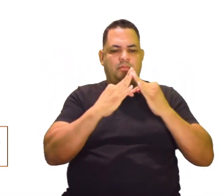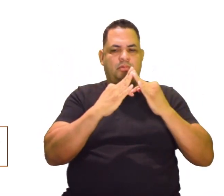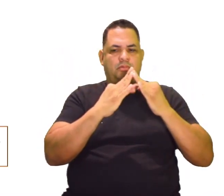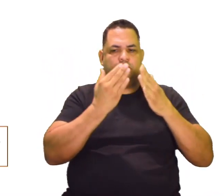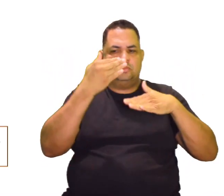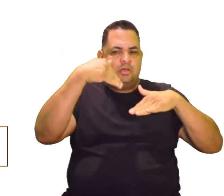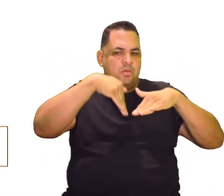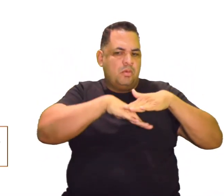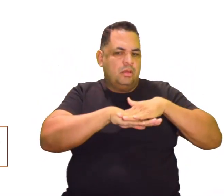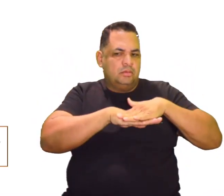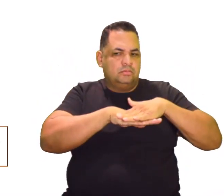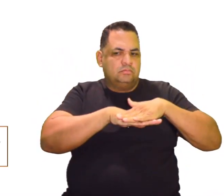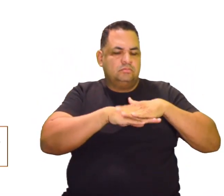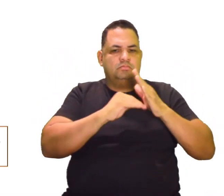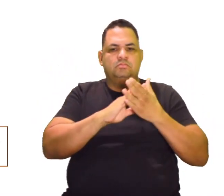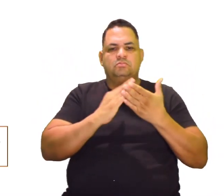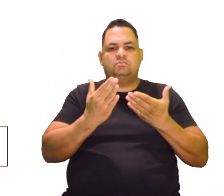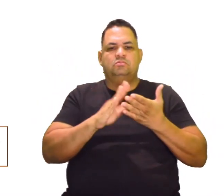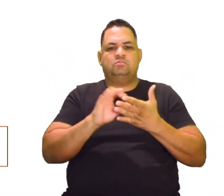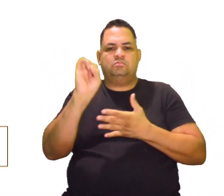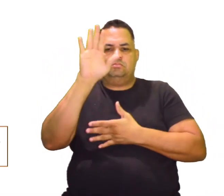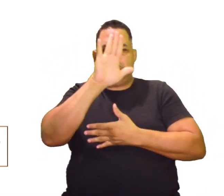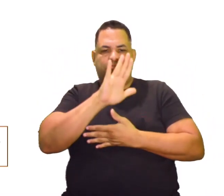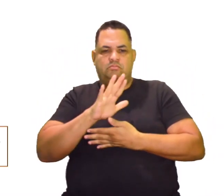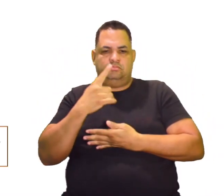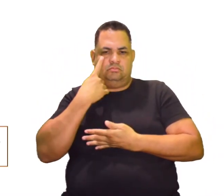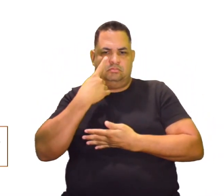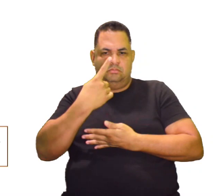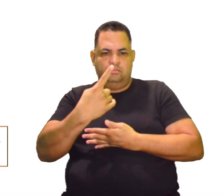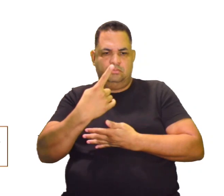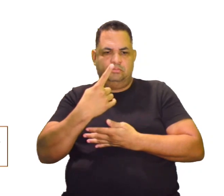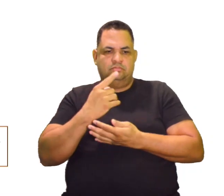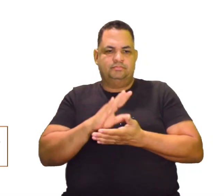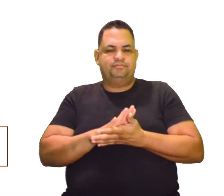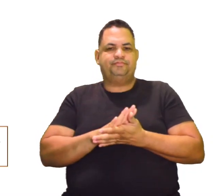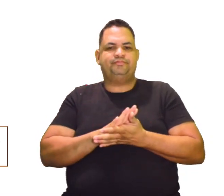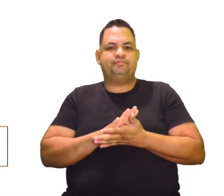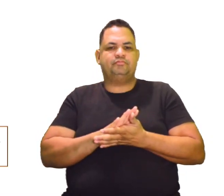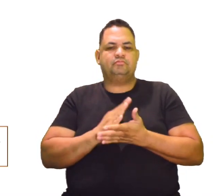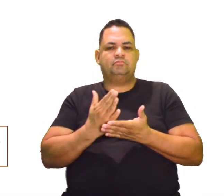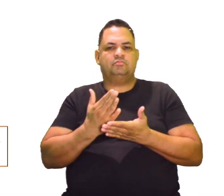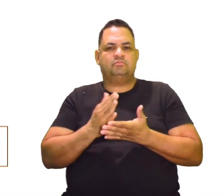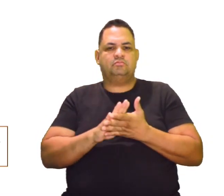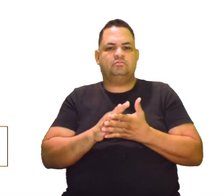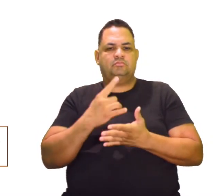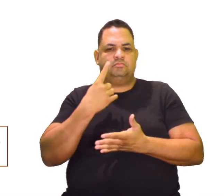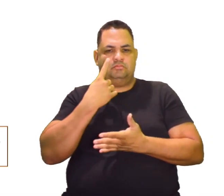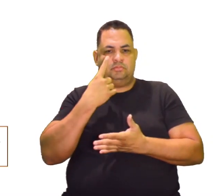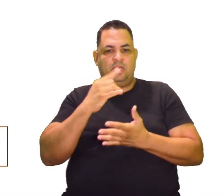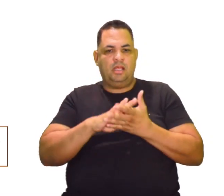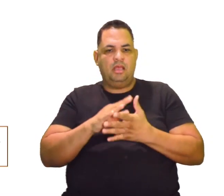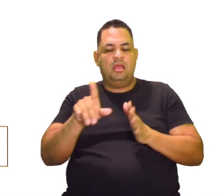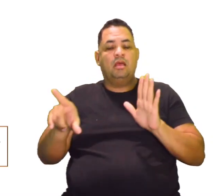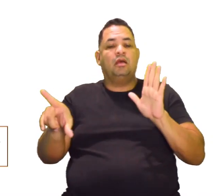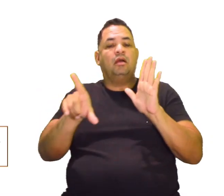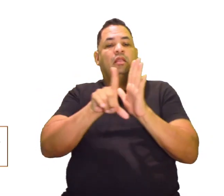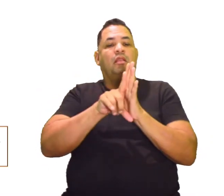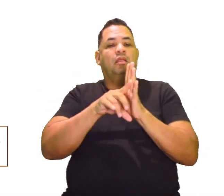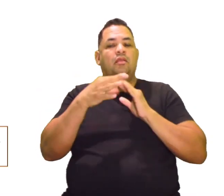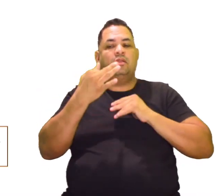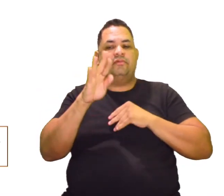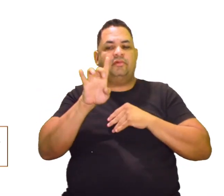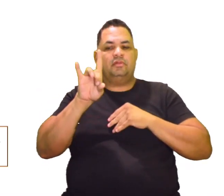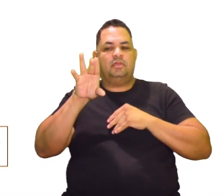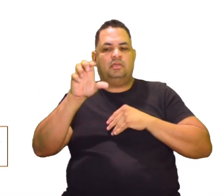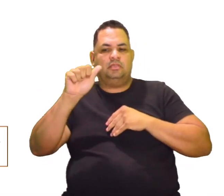as imagens aqui podemos identificar, então, essa lei da frontalidade, que as pessoas sempre